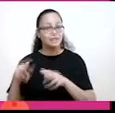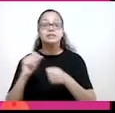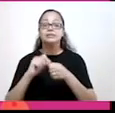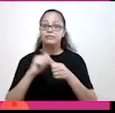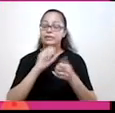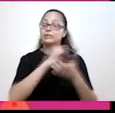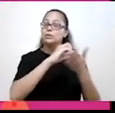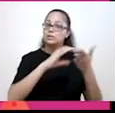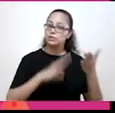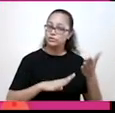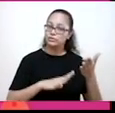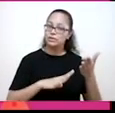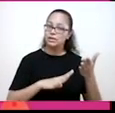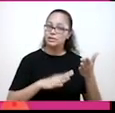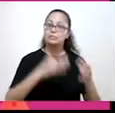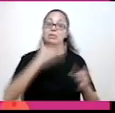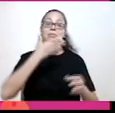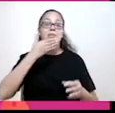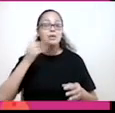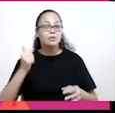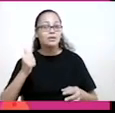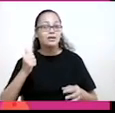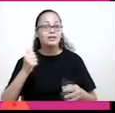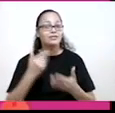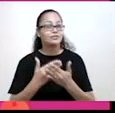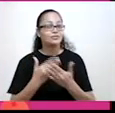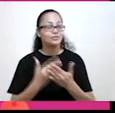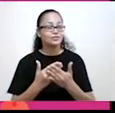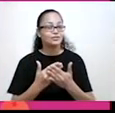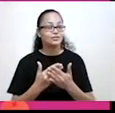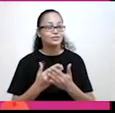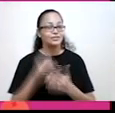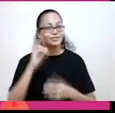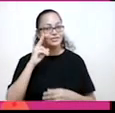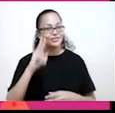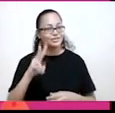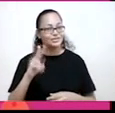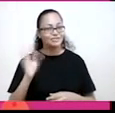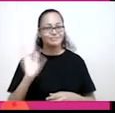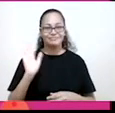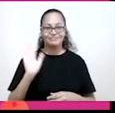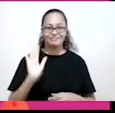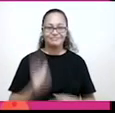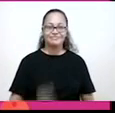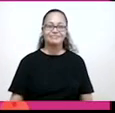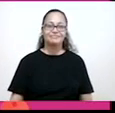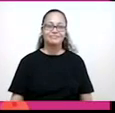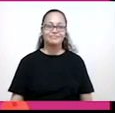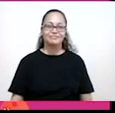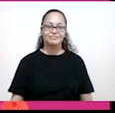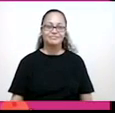as atividades que ficaram para trás para melhorar o desempenho de vocês. É isso e nos vemos. Até mais!